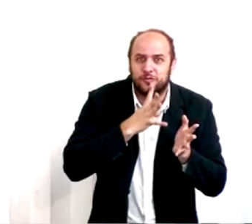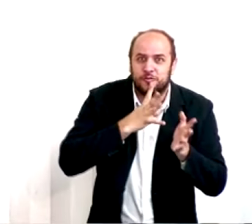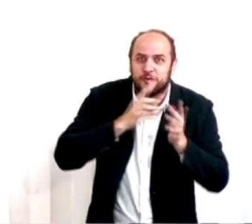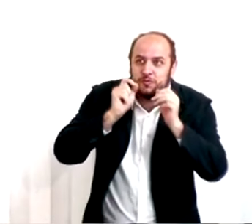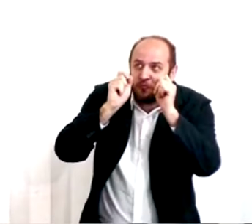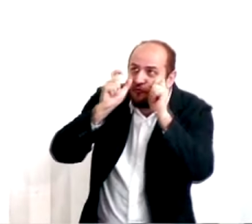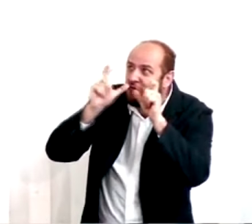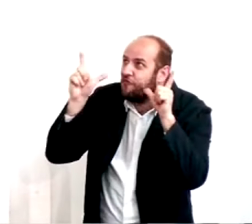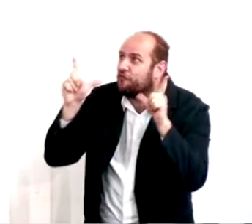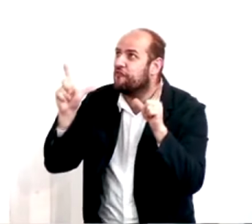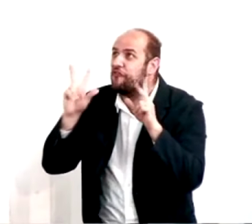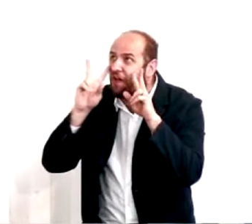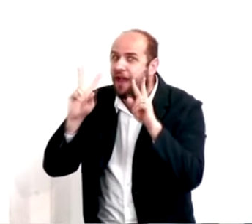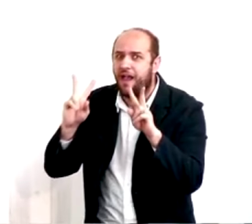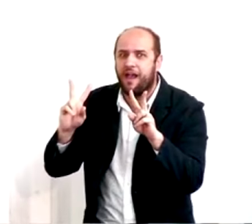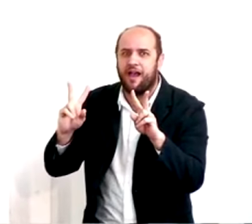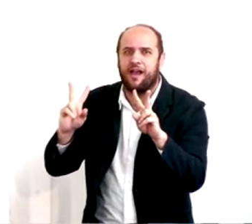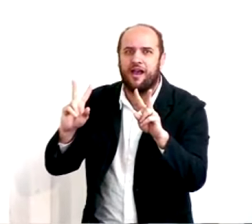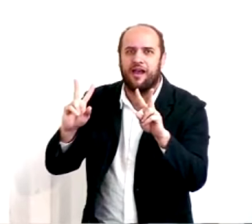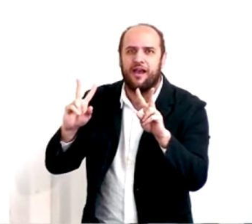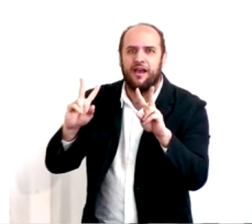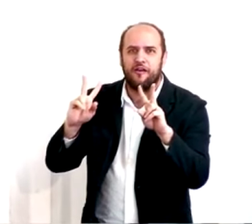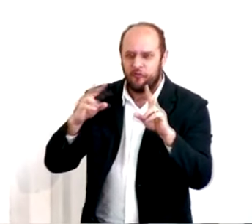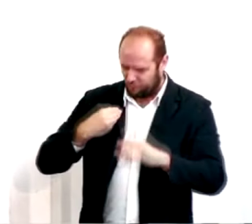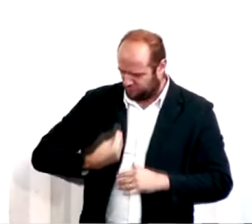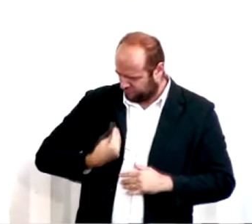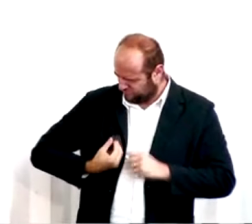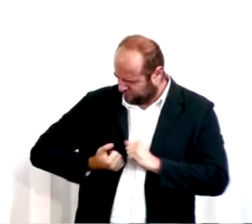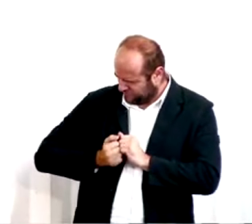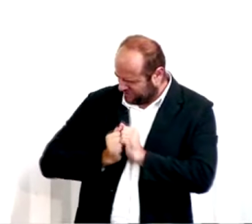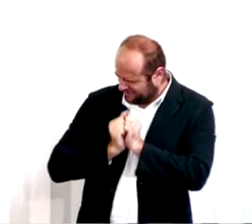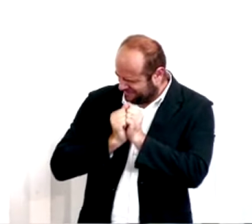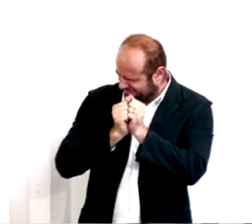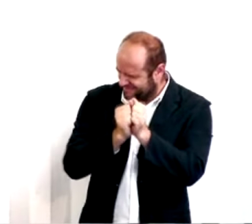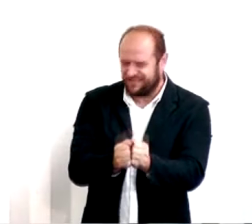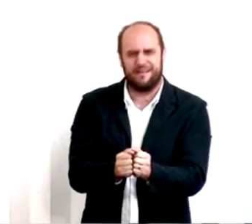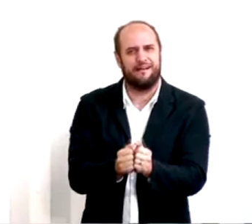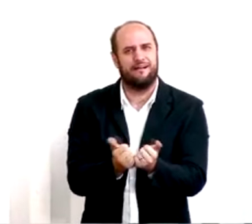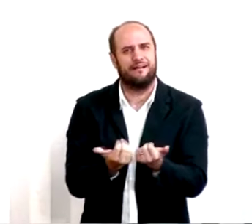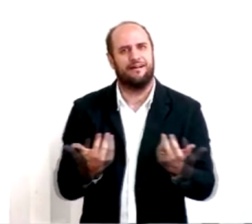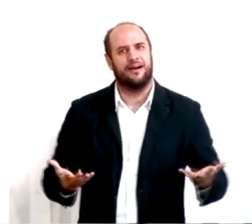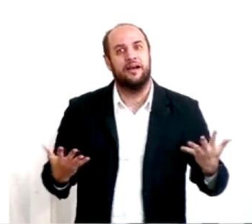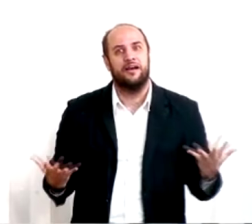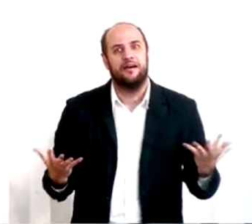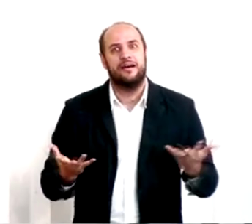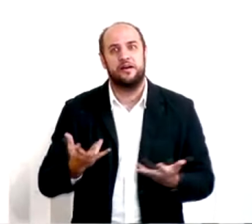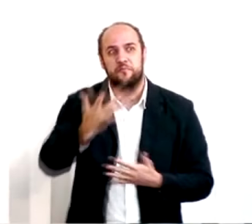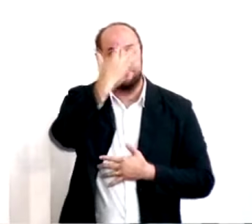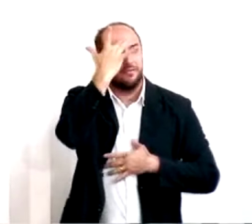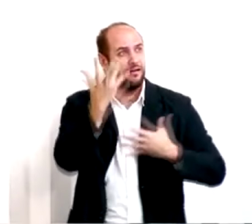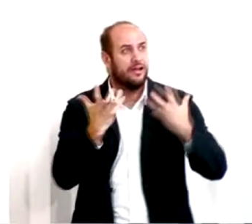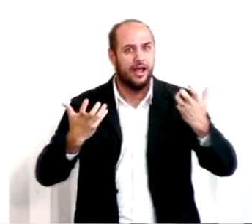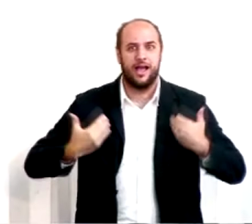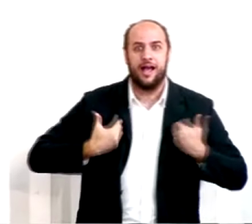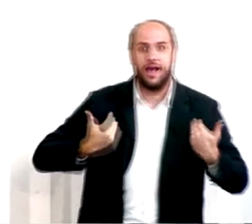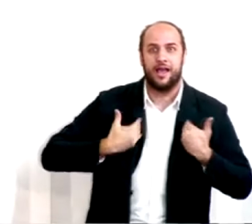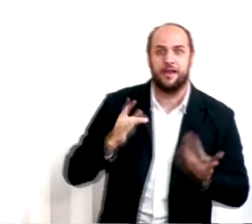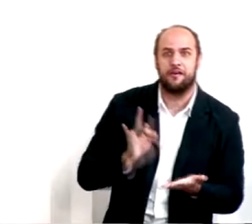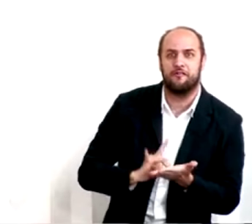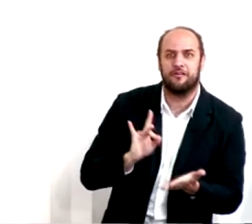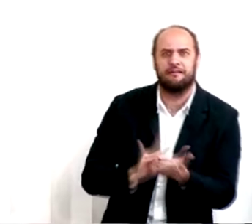agora eu te conheço Porque eu ando contigo meus irmãos Se alguém quiser se alegrar Esse é o